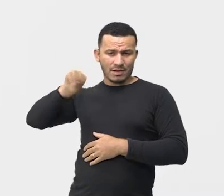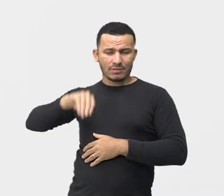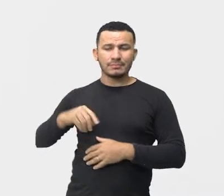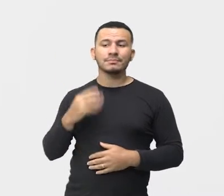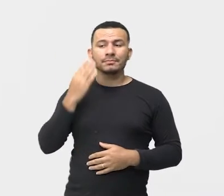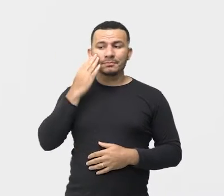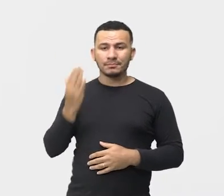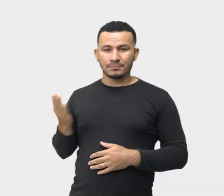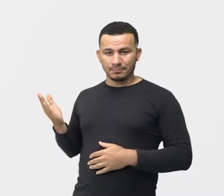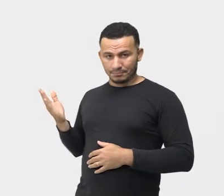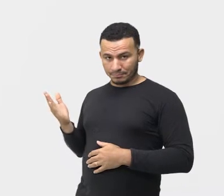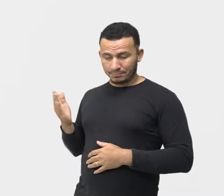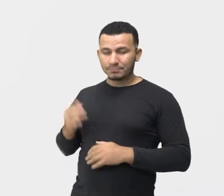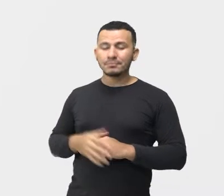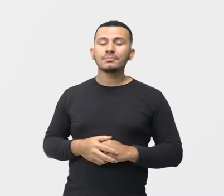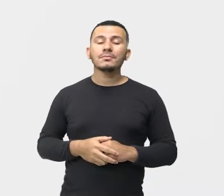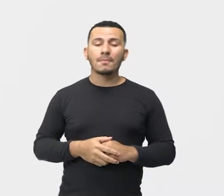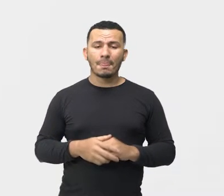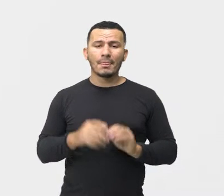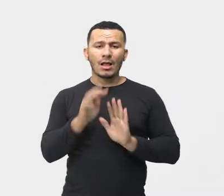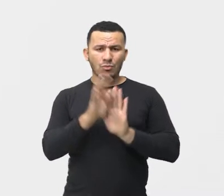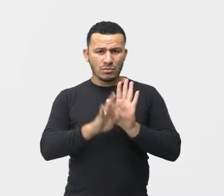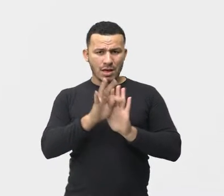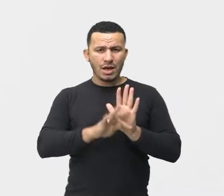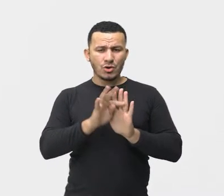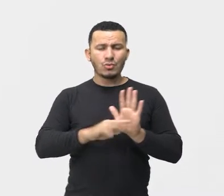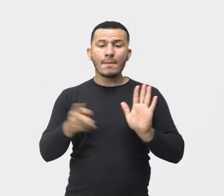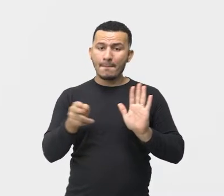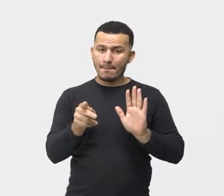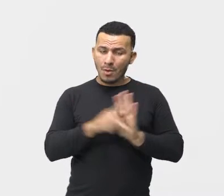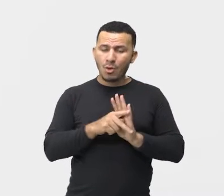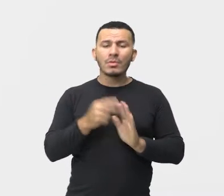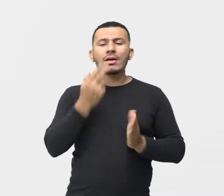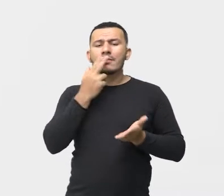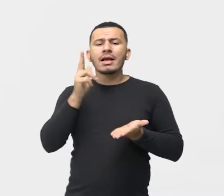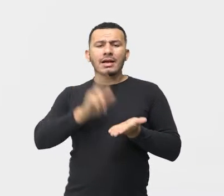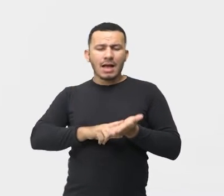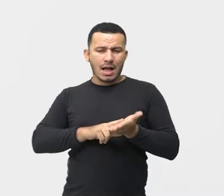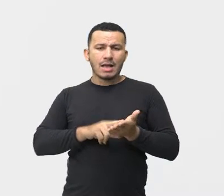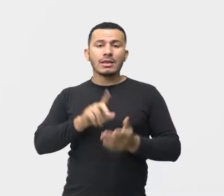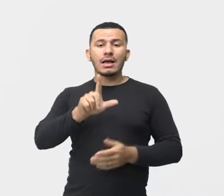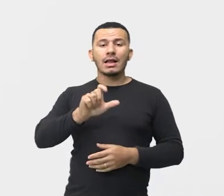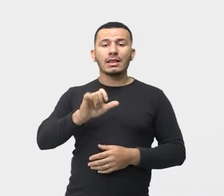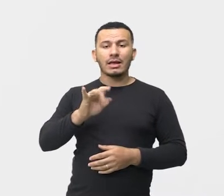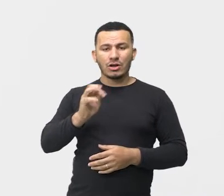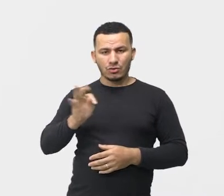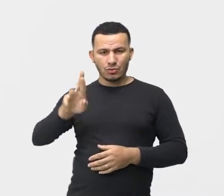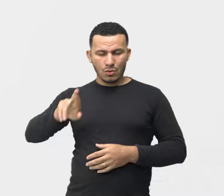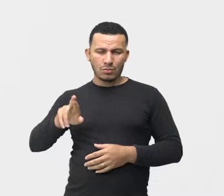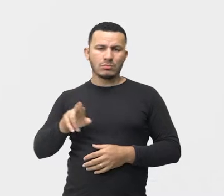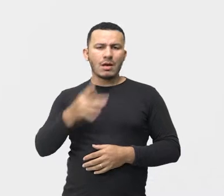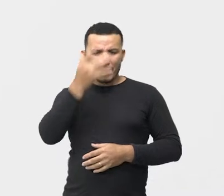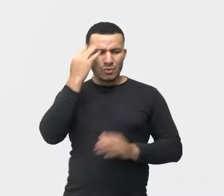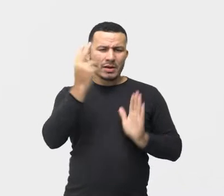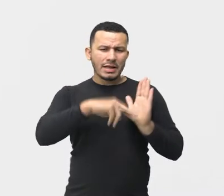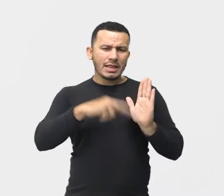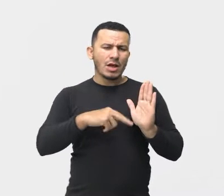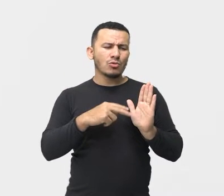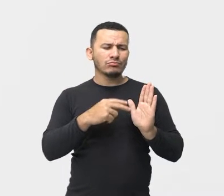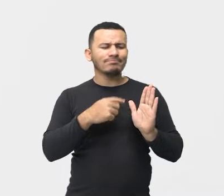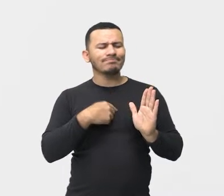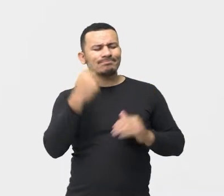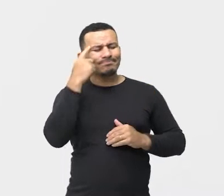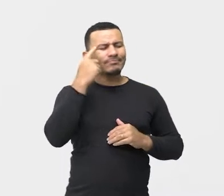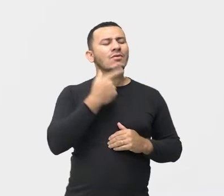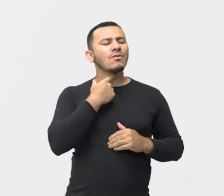esse texto seria extraído da seção carta do leitor, ou seja, alguém que leu a matéria resolveu escrever. Então,